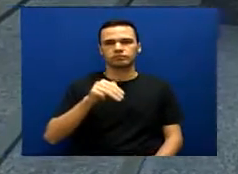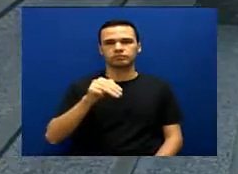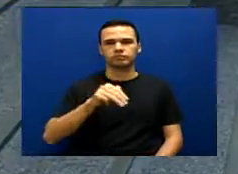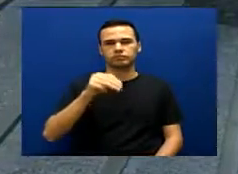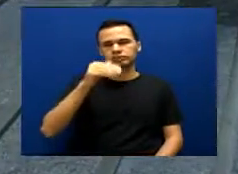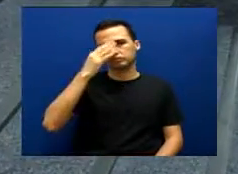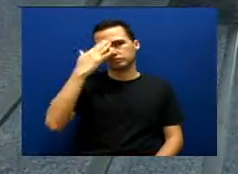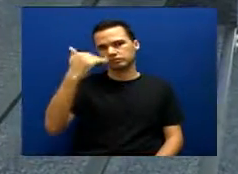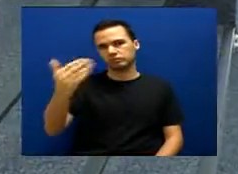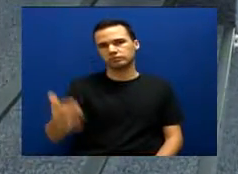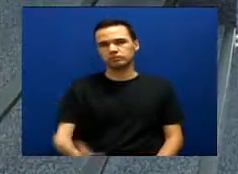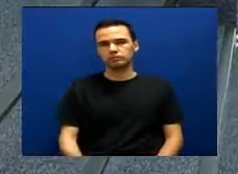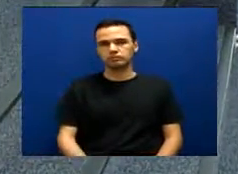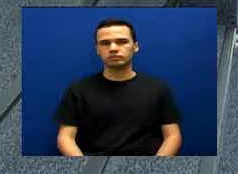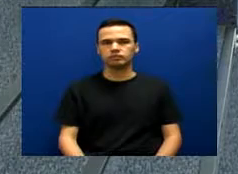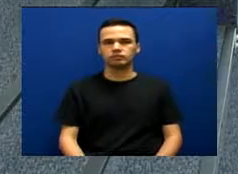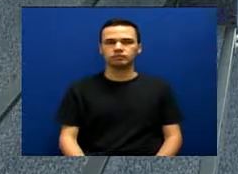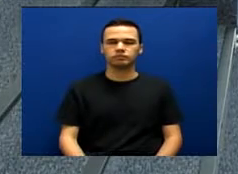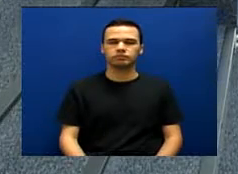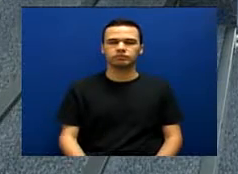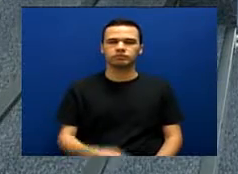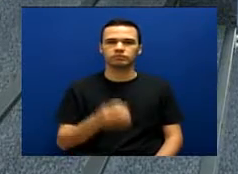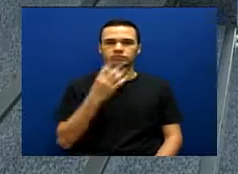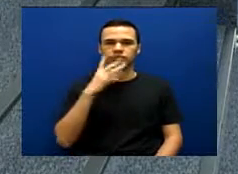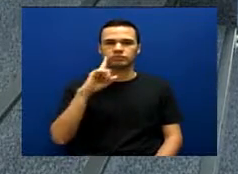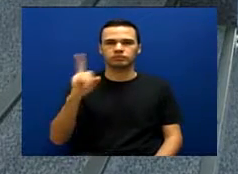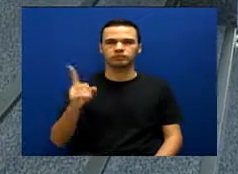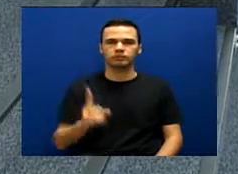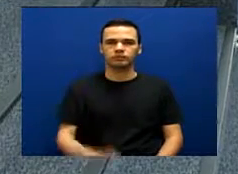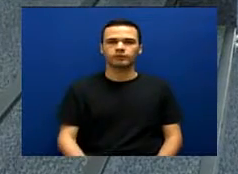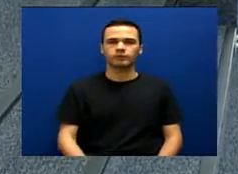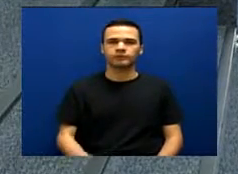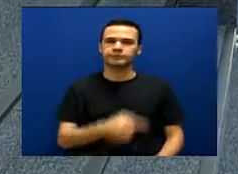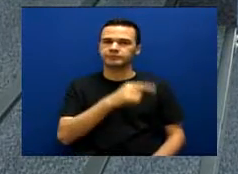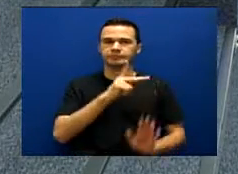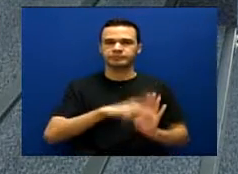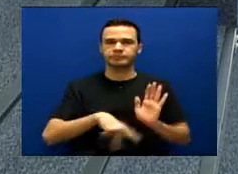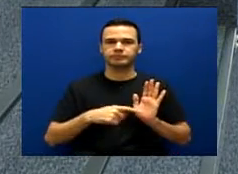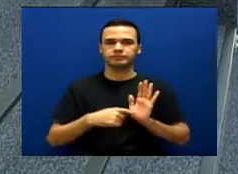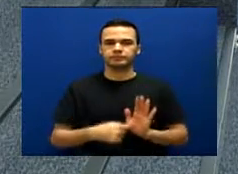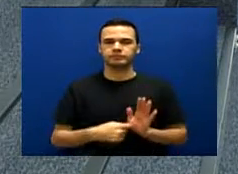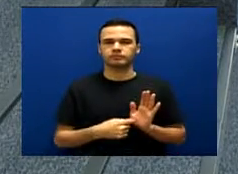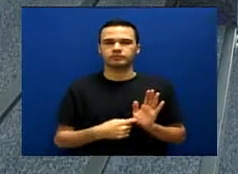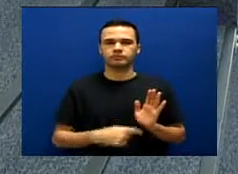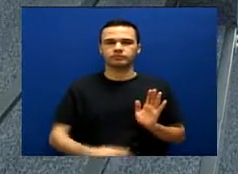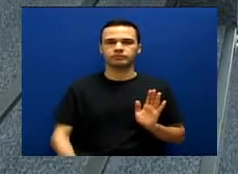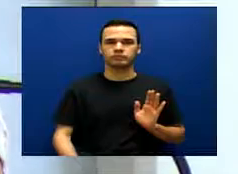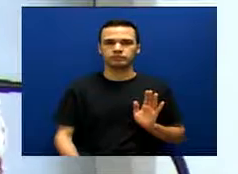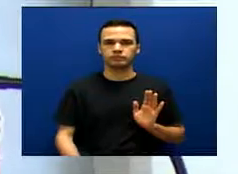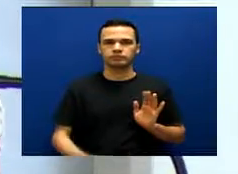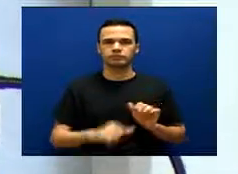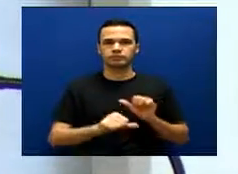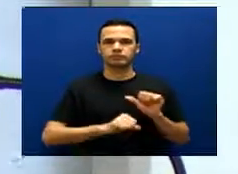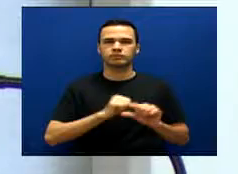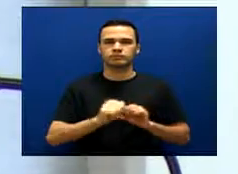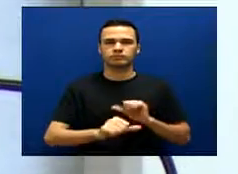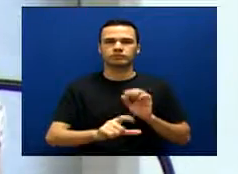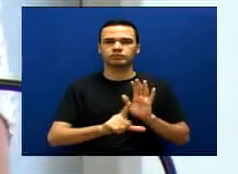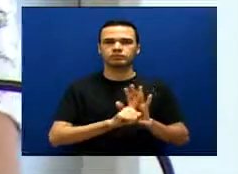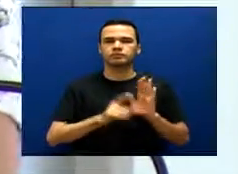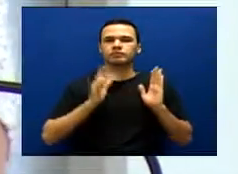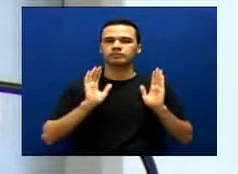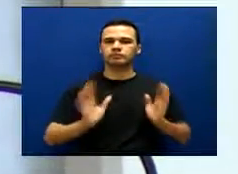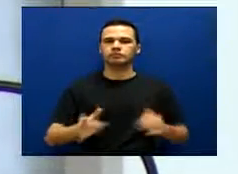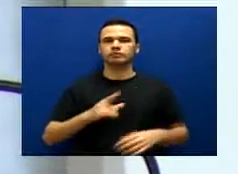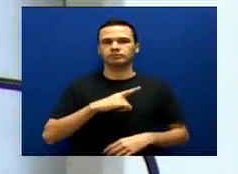Obrigada. Bom dia novamente a todas e todos. Esse projeto, aí para alterar a redação, uma vez que